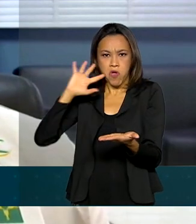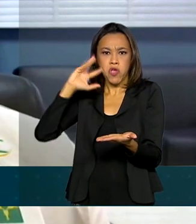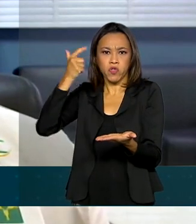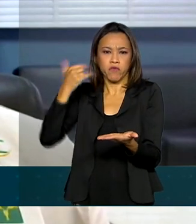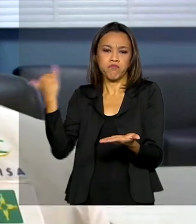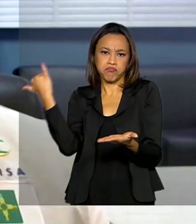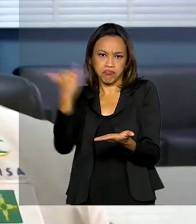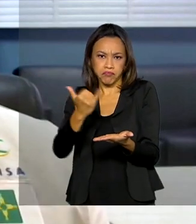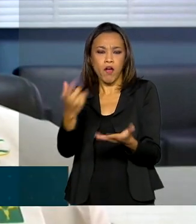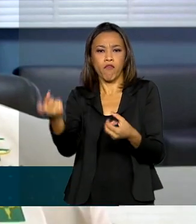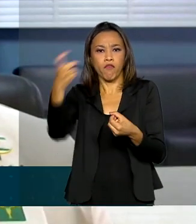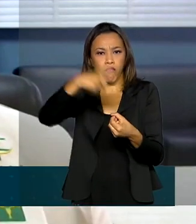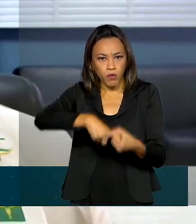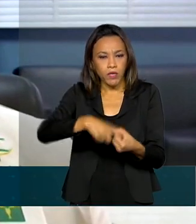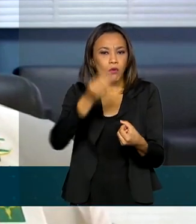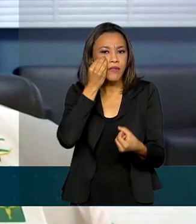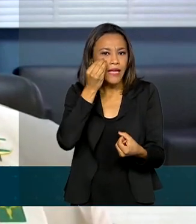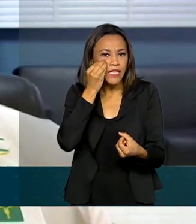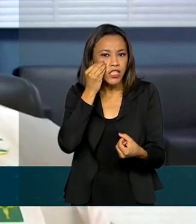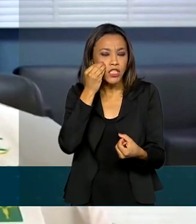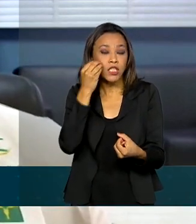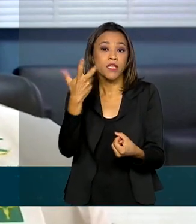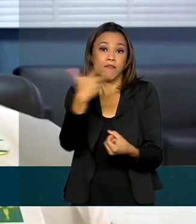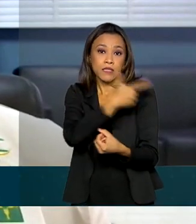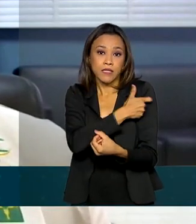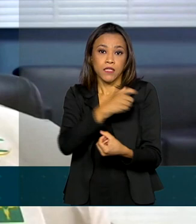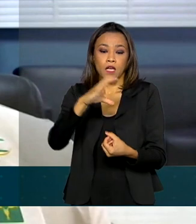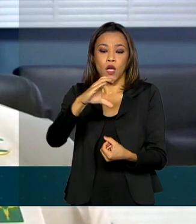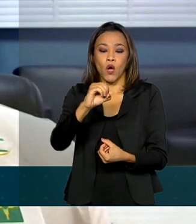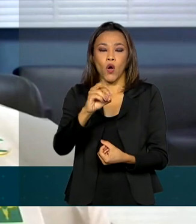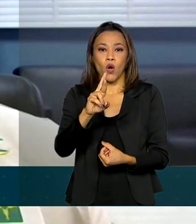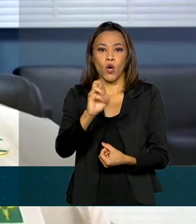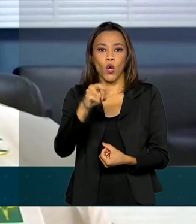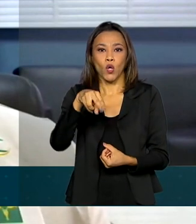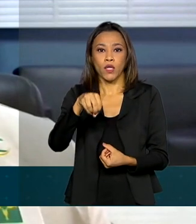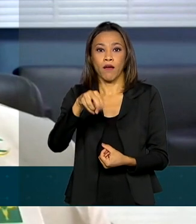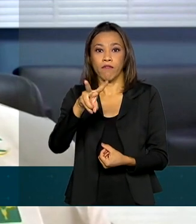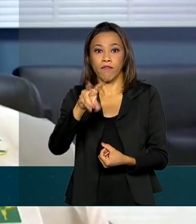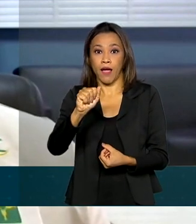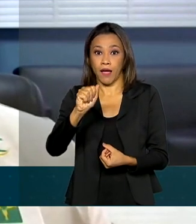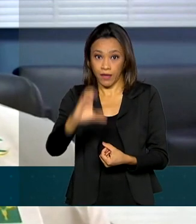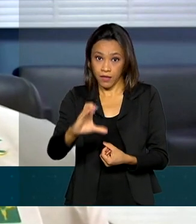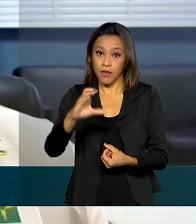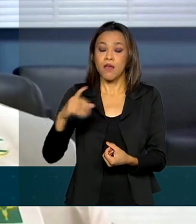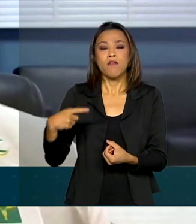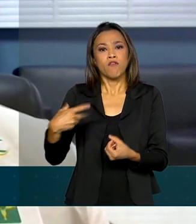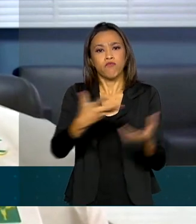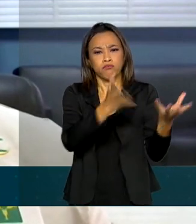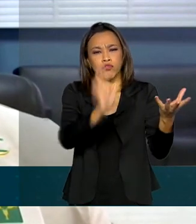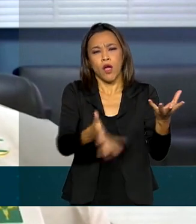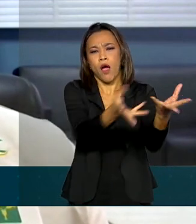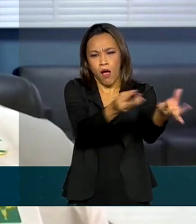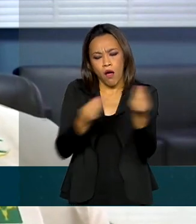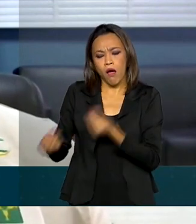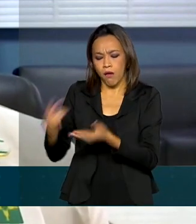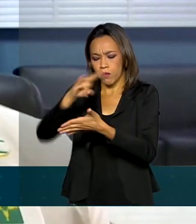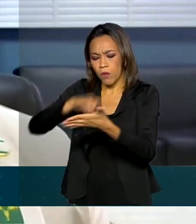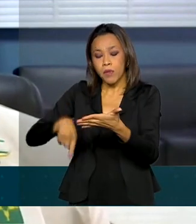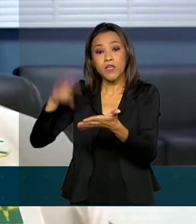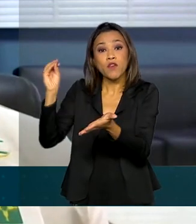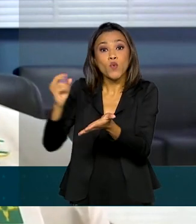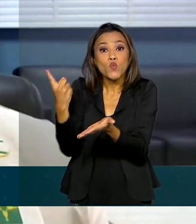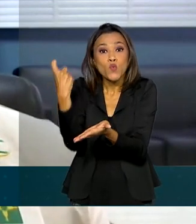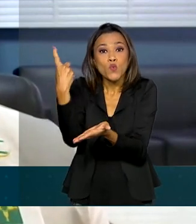testes da Coronavac porque finalmente foi enviado um documento que faltava para nós e que é de grande